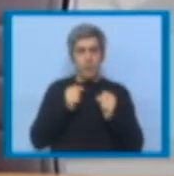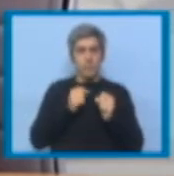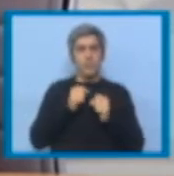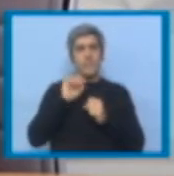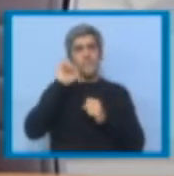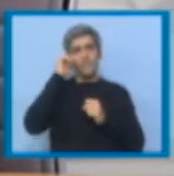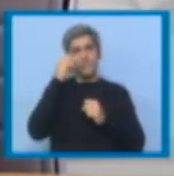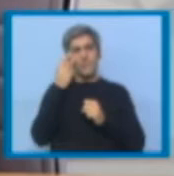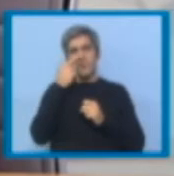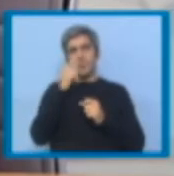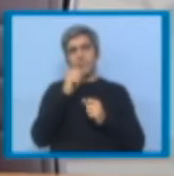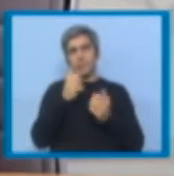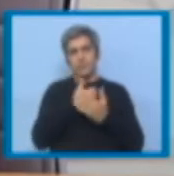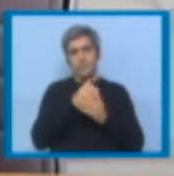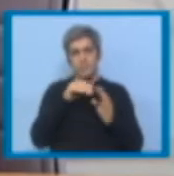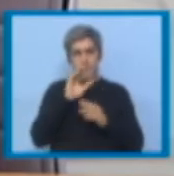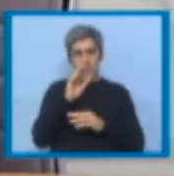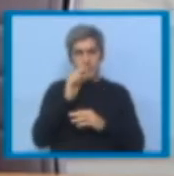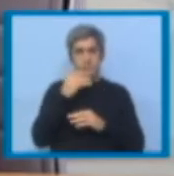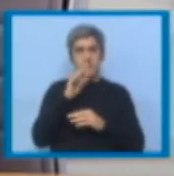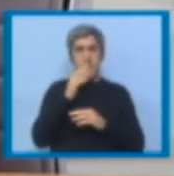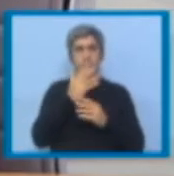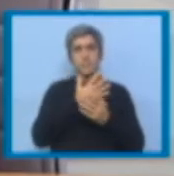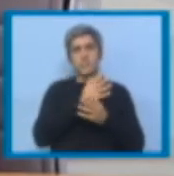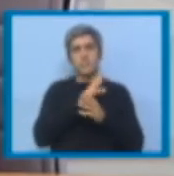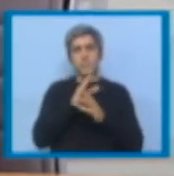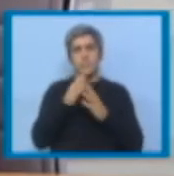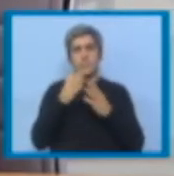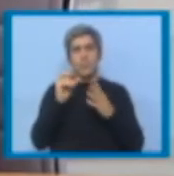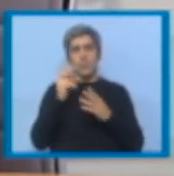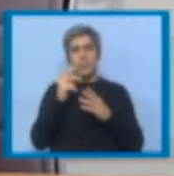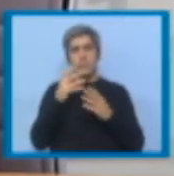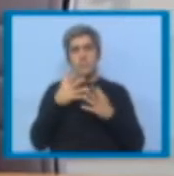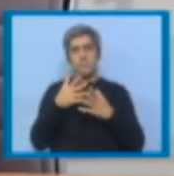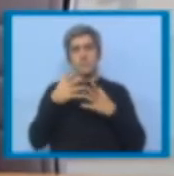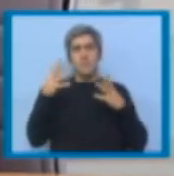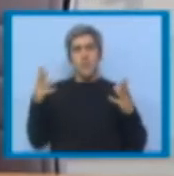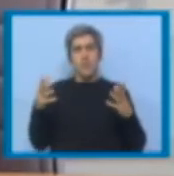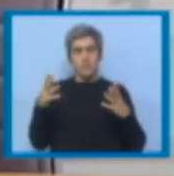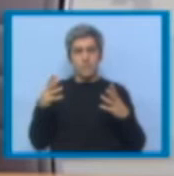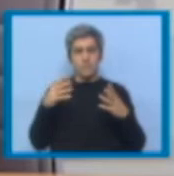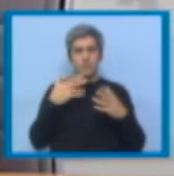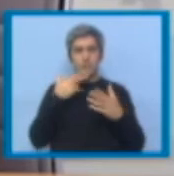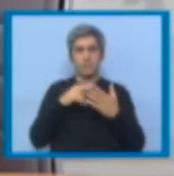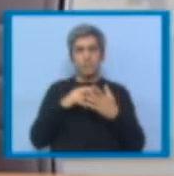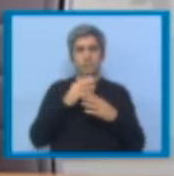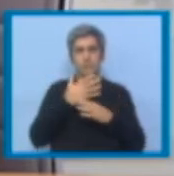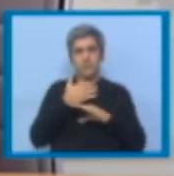de vítimas mortais, mas a dimensão dos incêndios de outubro foi muito maior,